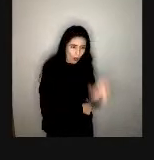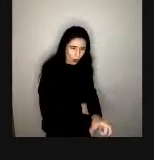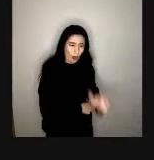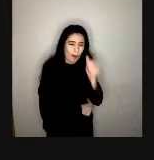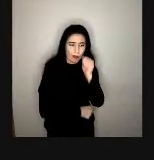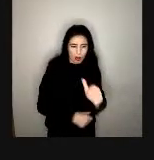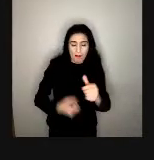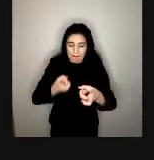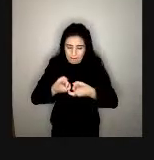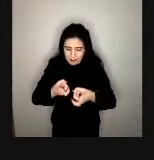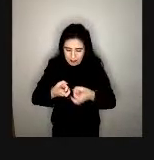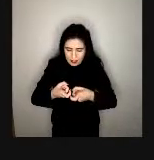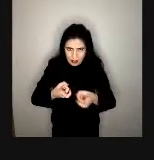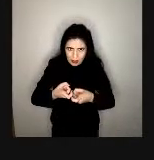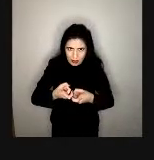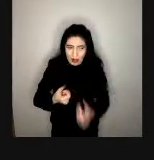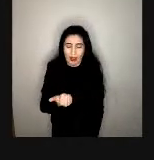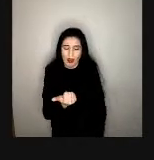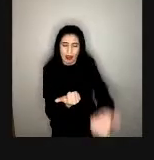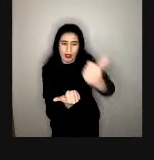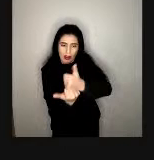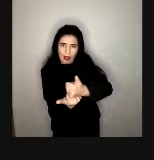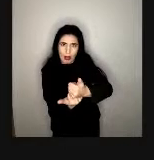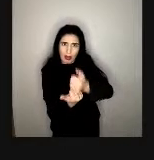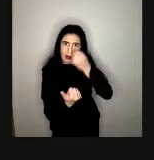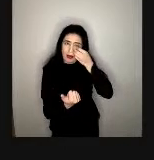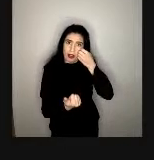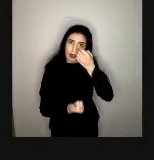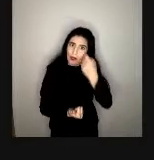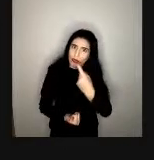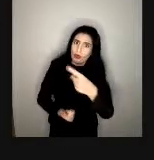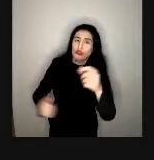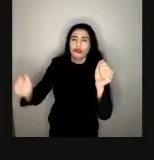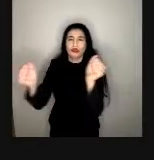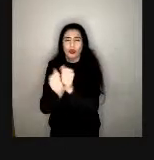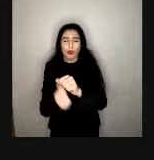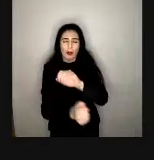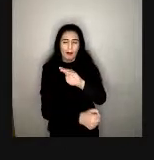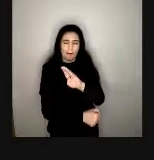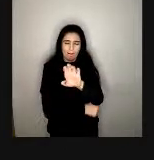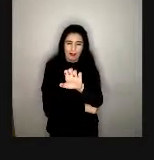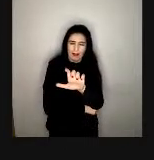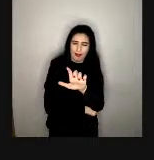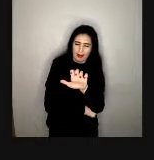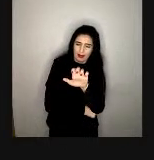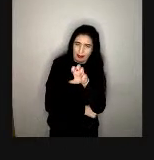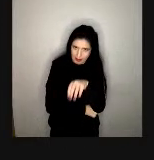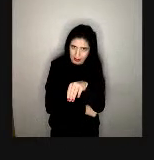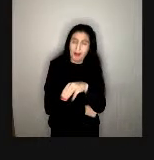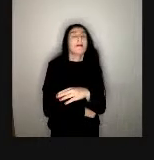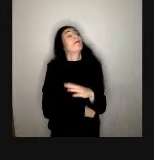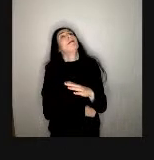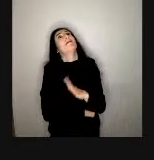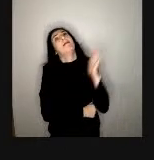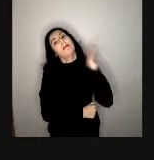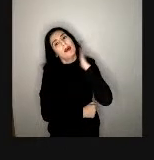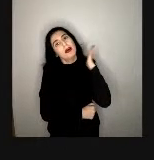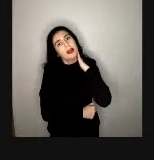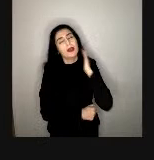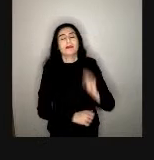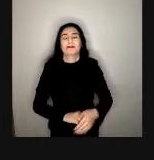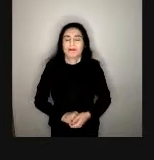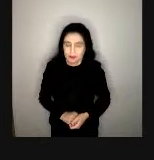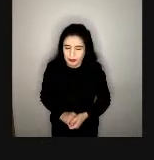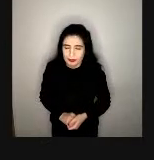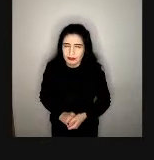que levou a gente para Belém. Então, foi incrível essa história de apoio. E para falar